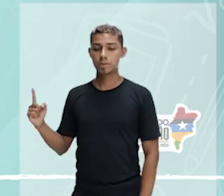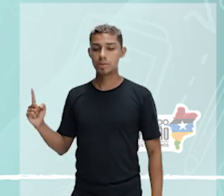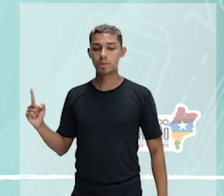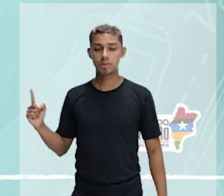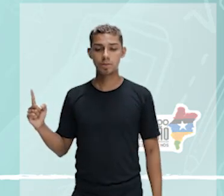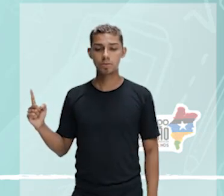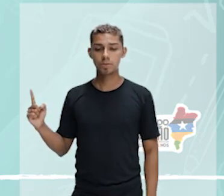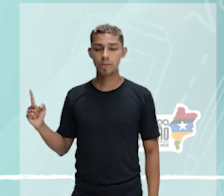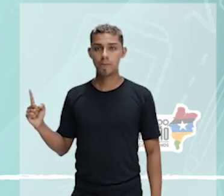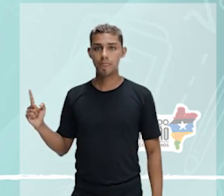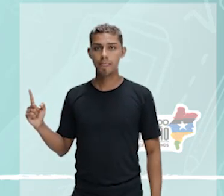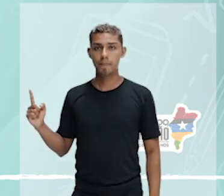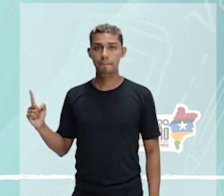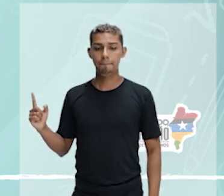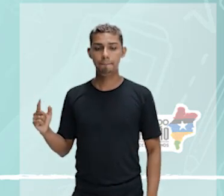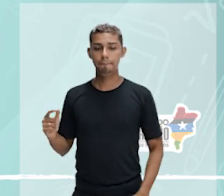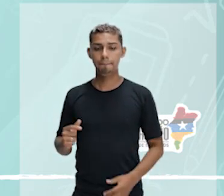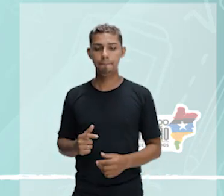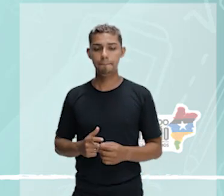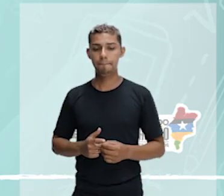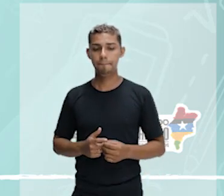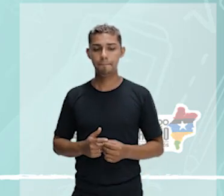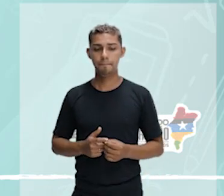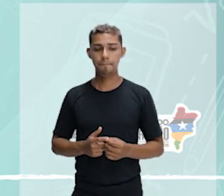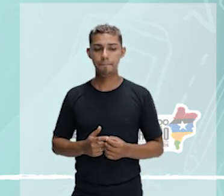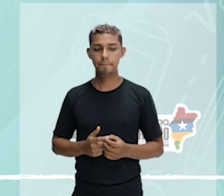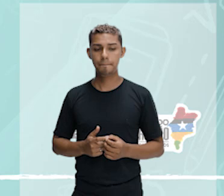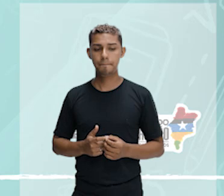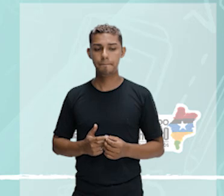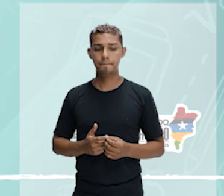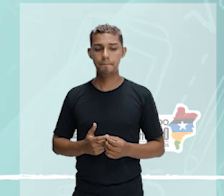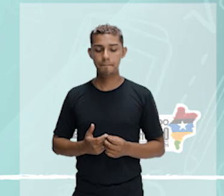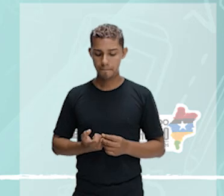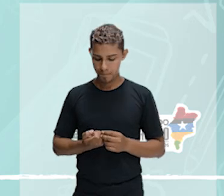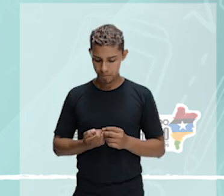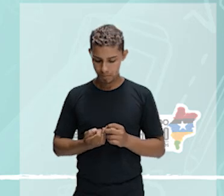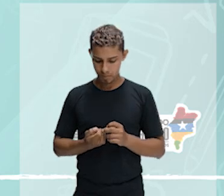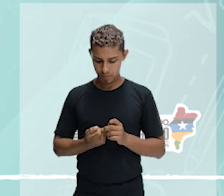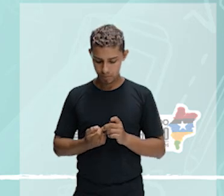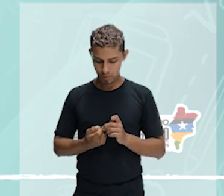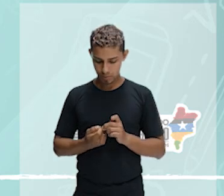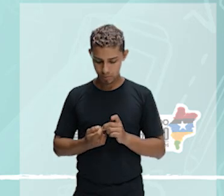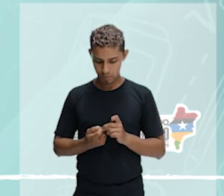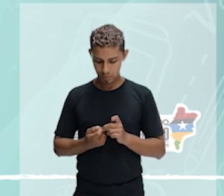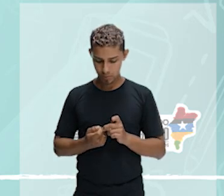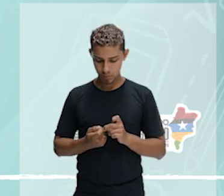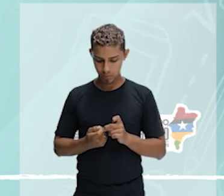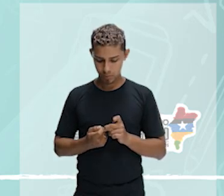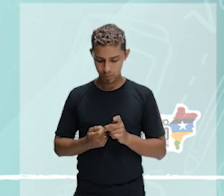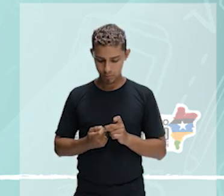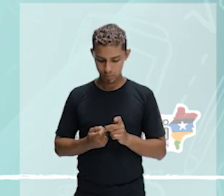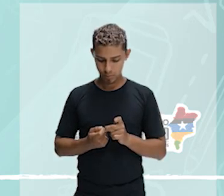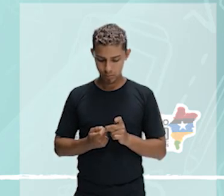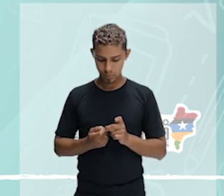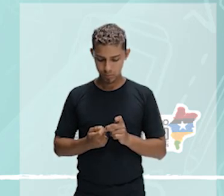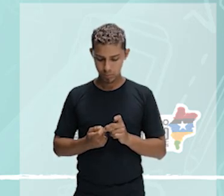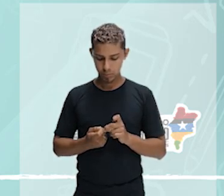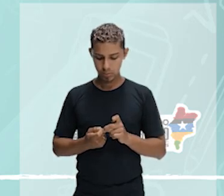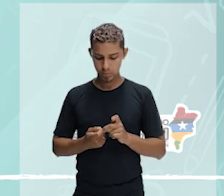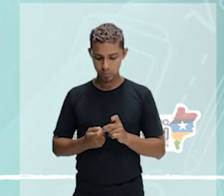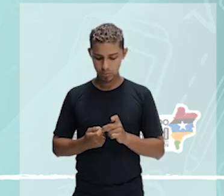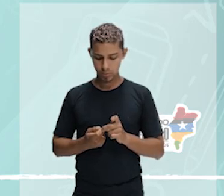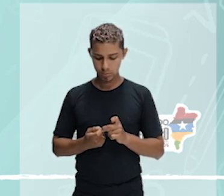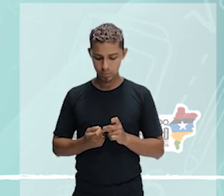Touro, Gêmeos, Caranguejo, Leão, Virgem, Balança, Escorpião, Sagitário, Capricórnio, Aquário e